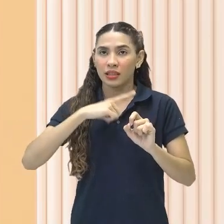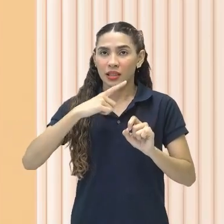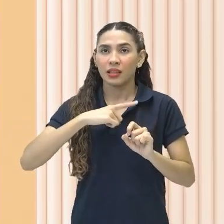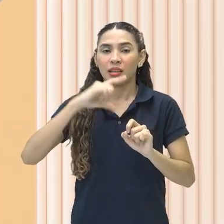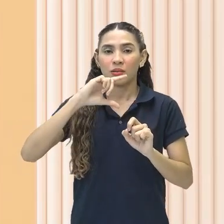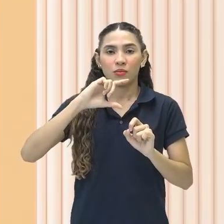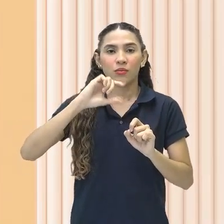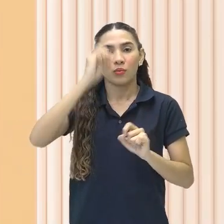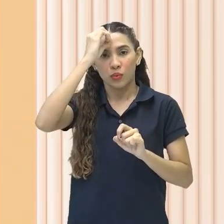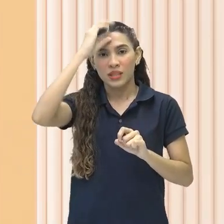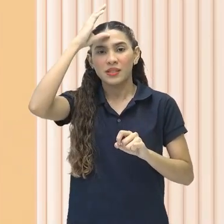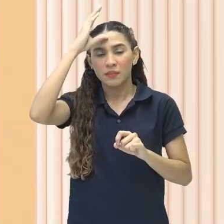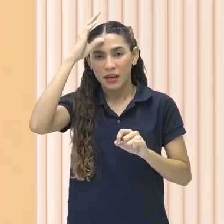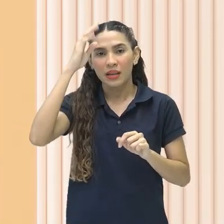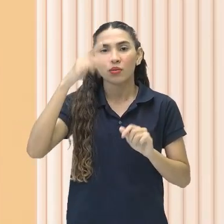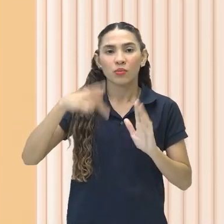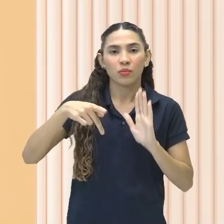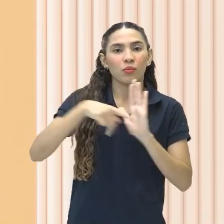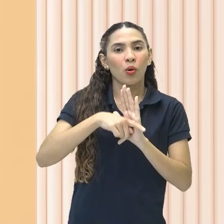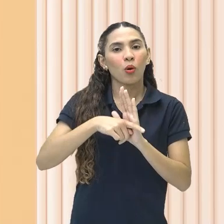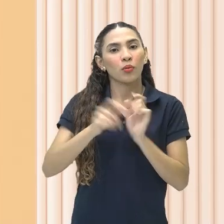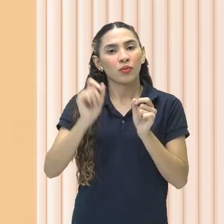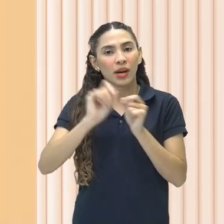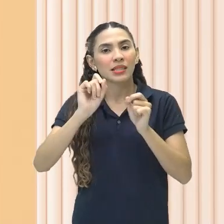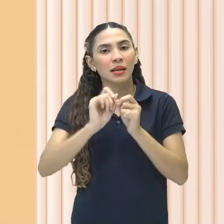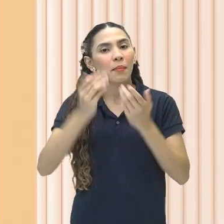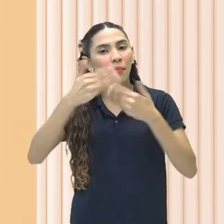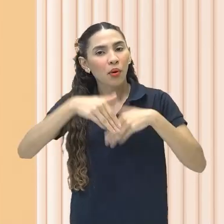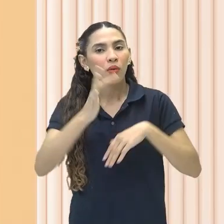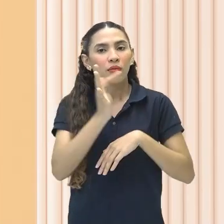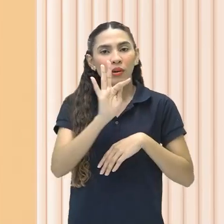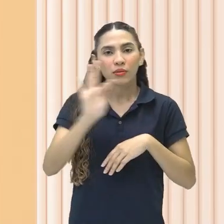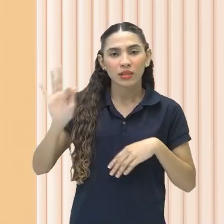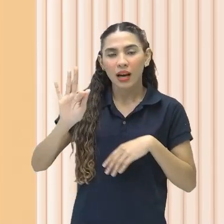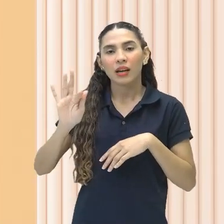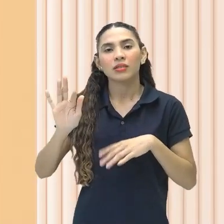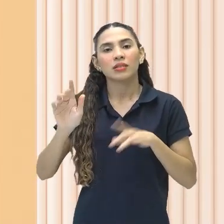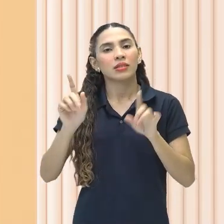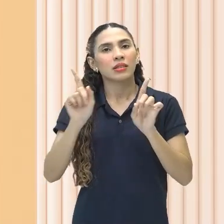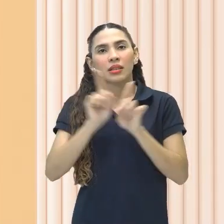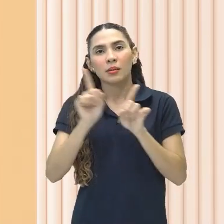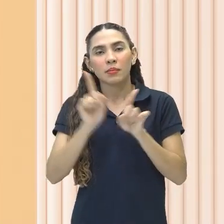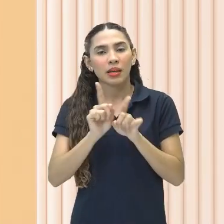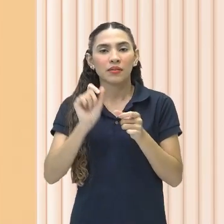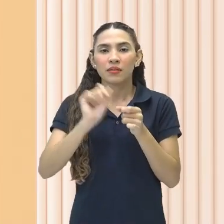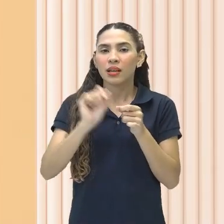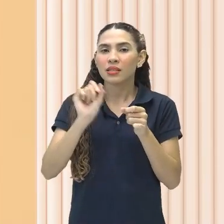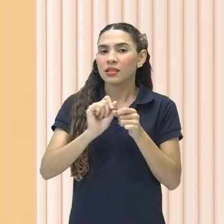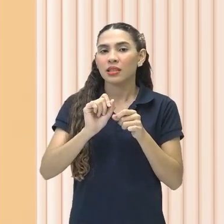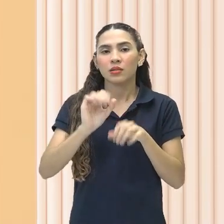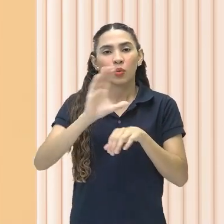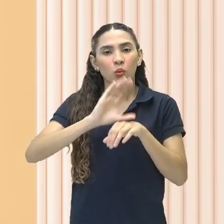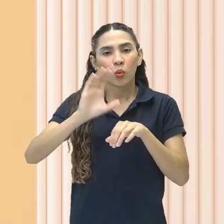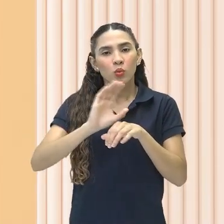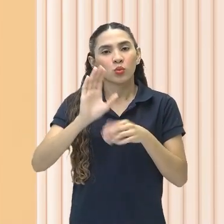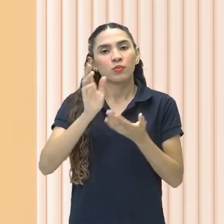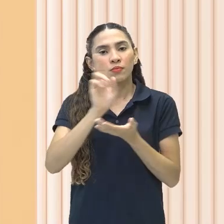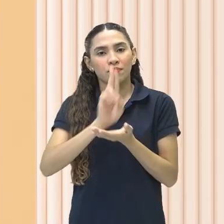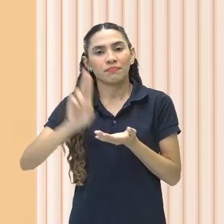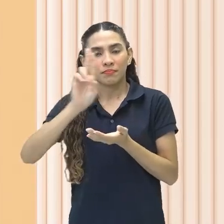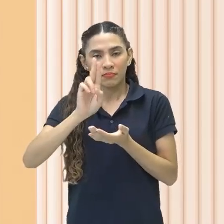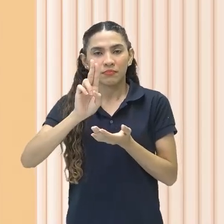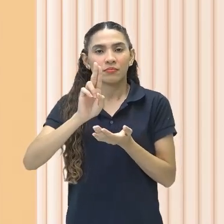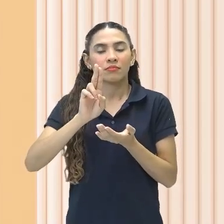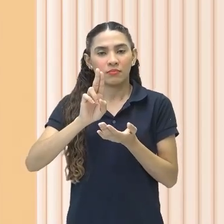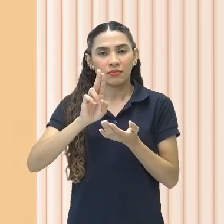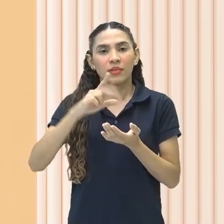para fazer um vestibular, fazer faculdade, né, e etc. e tal, ser um universitário, se formar